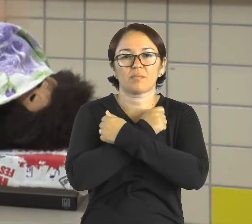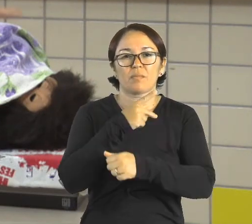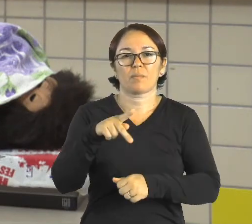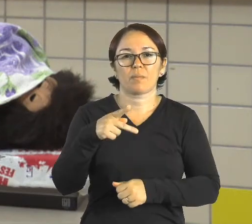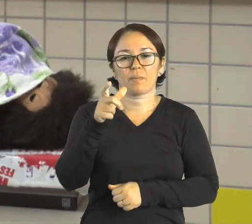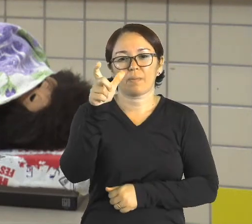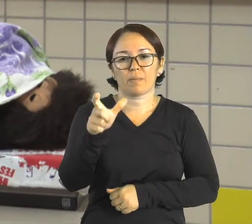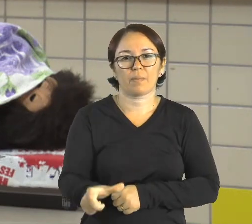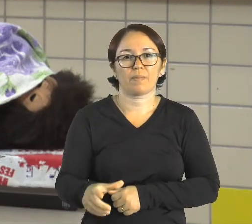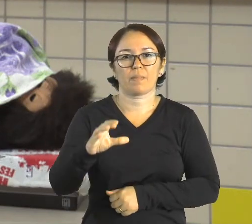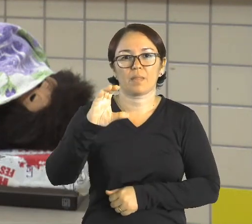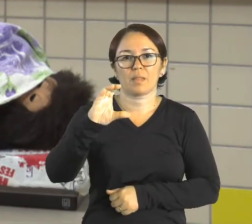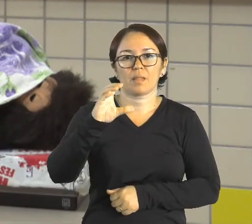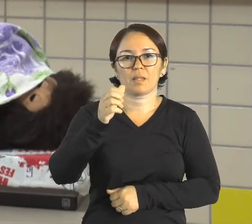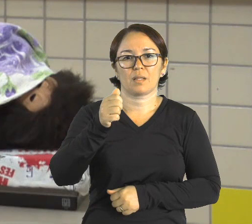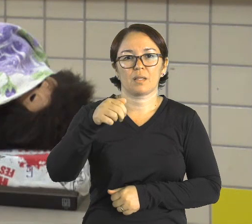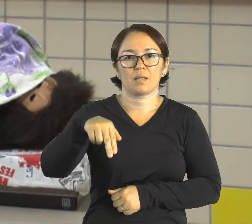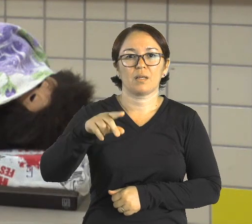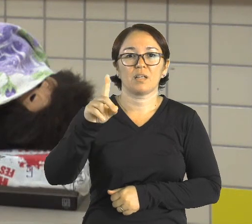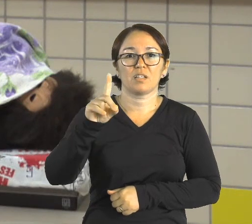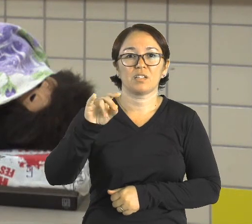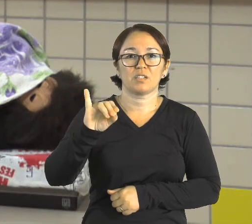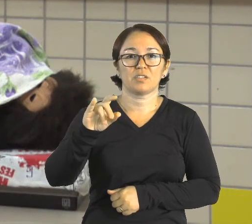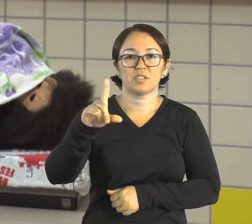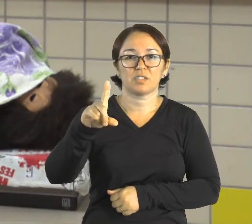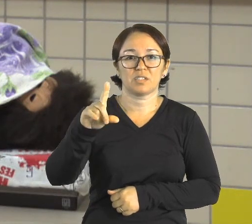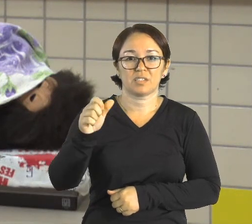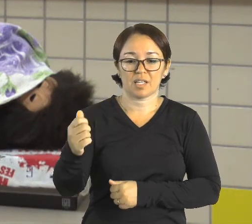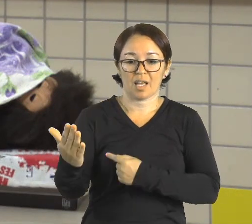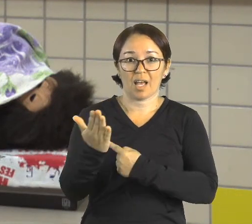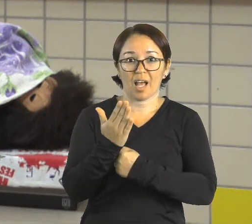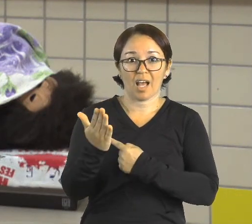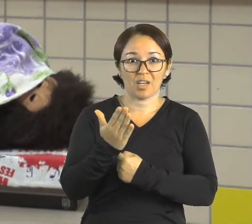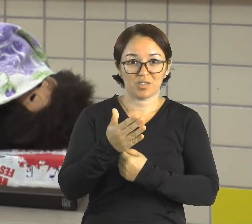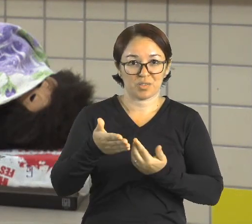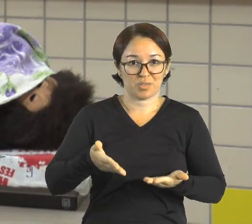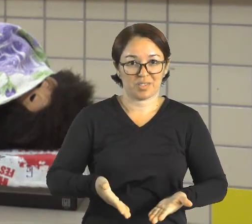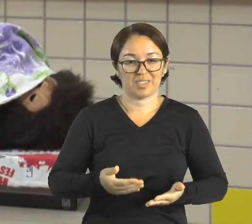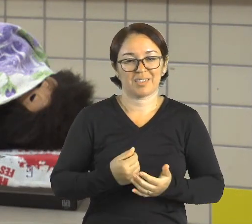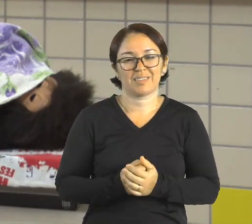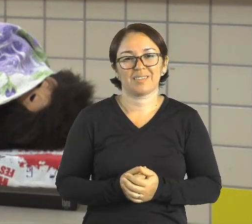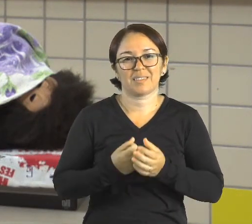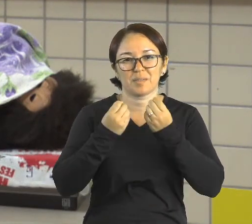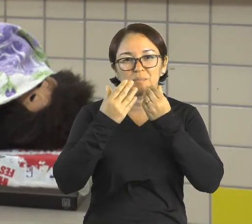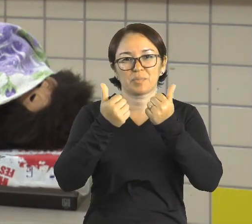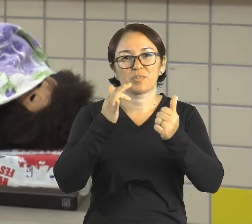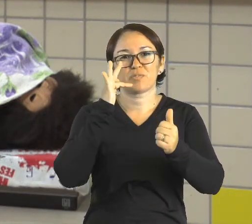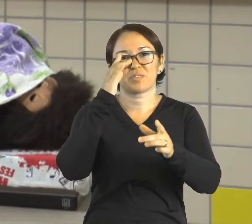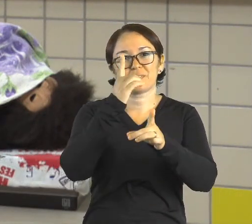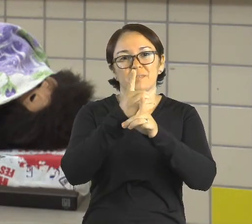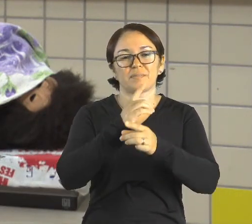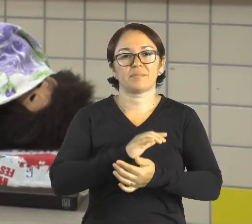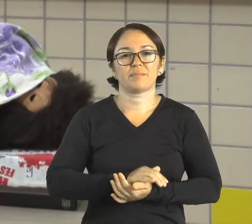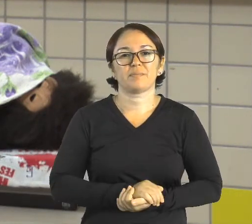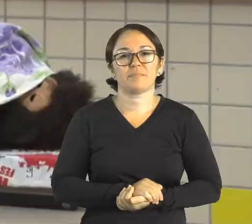dando todo o suporte para que essas aulas aconteçam da melhor forma possível. Fique bem, até a próxima aula.